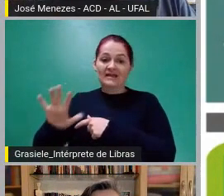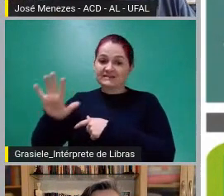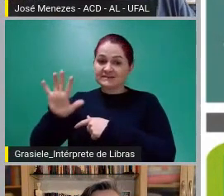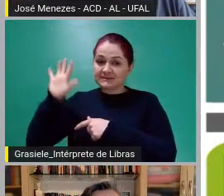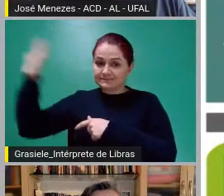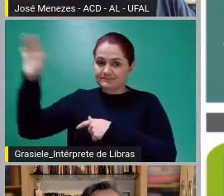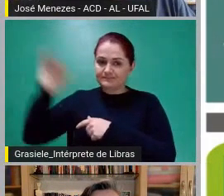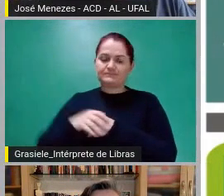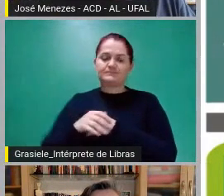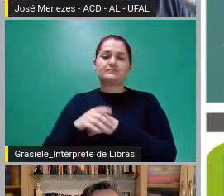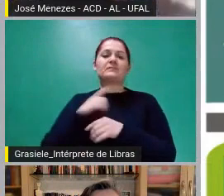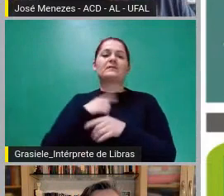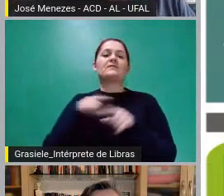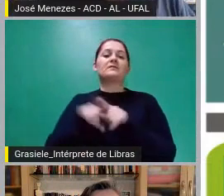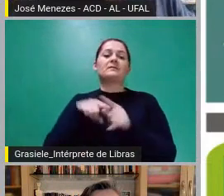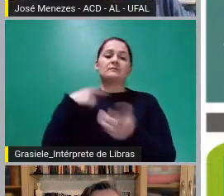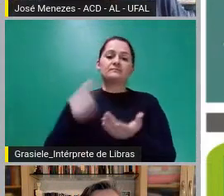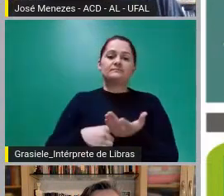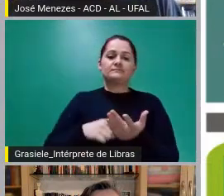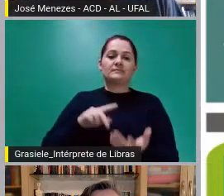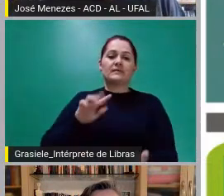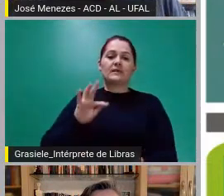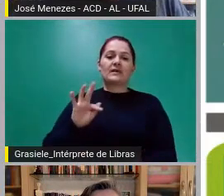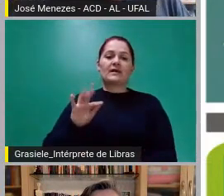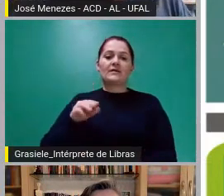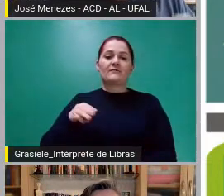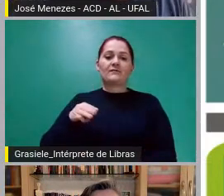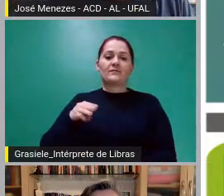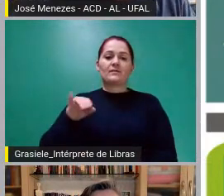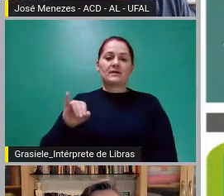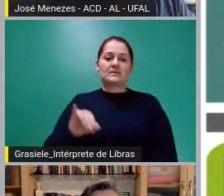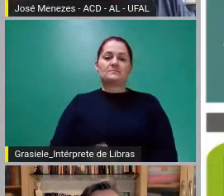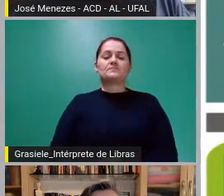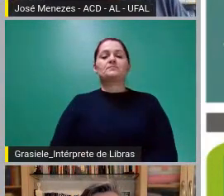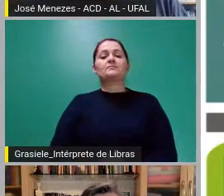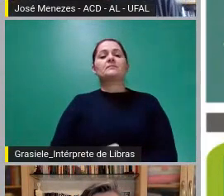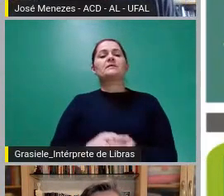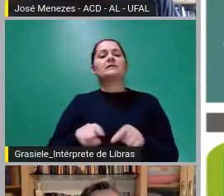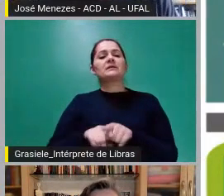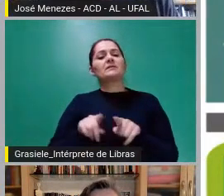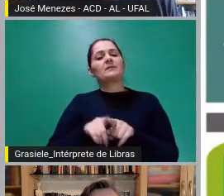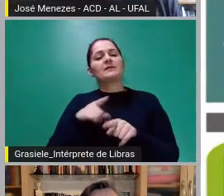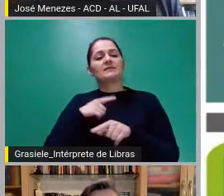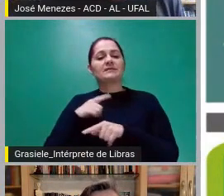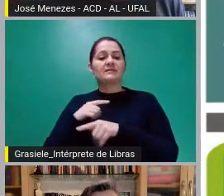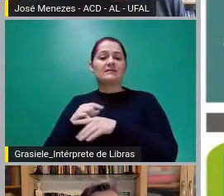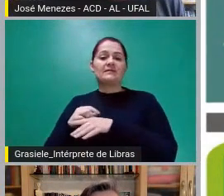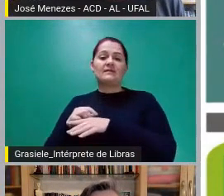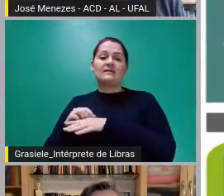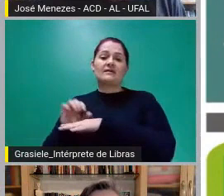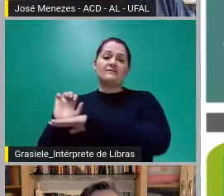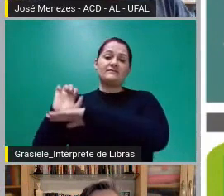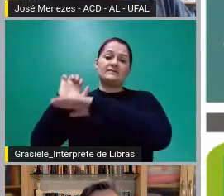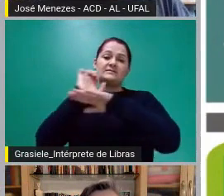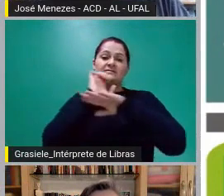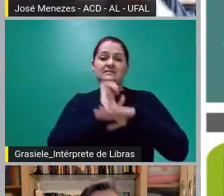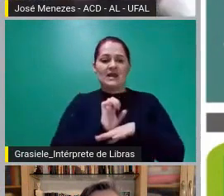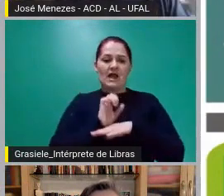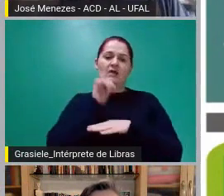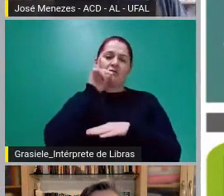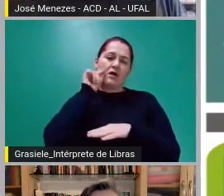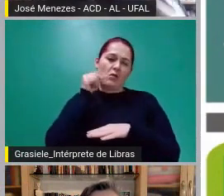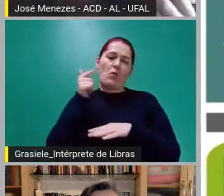do processo de privatização. Mas aqui em Alagoas, aqui em Alagoas não, em vários estados, nós tivemos vários episódios que mostravam